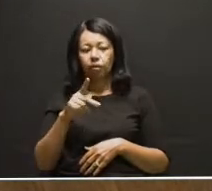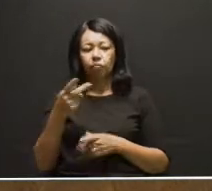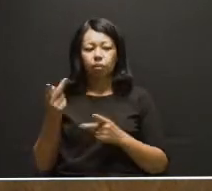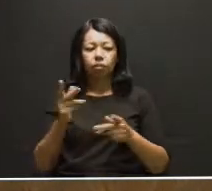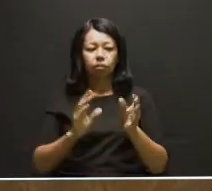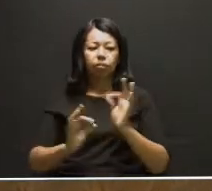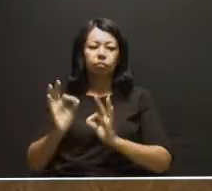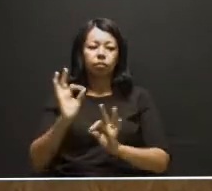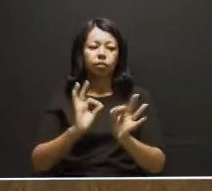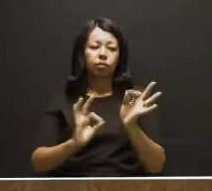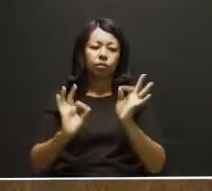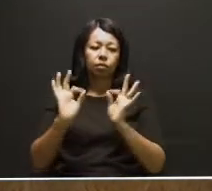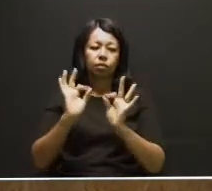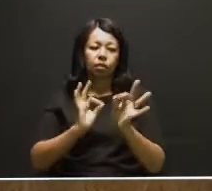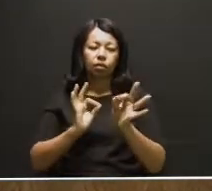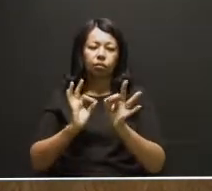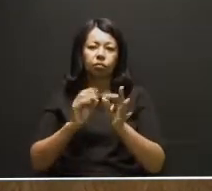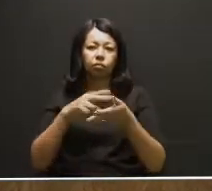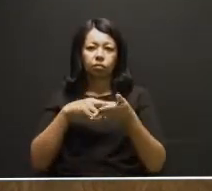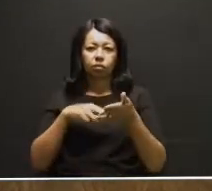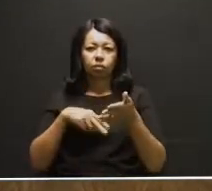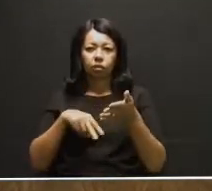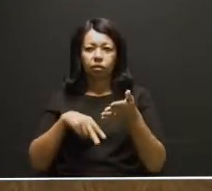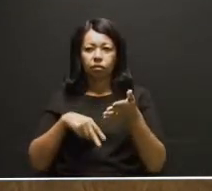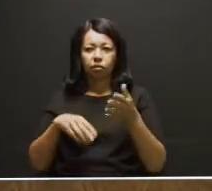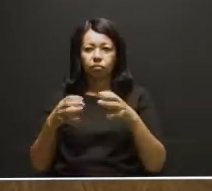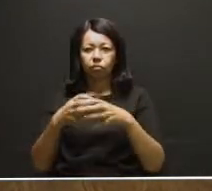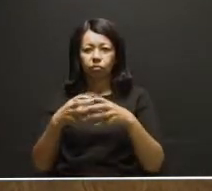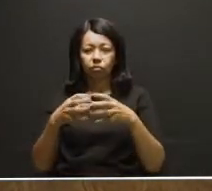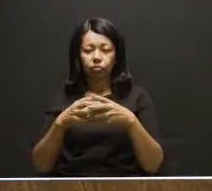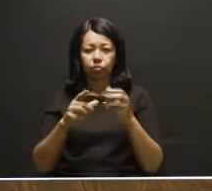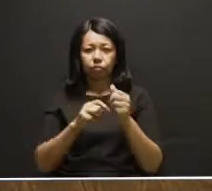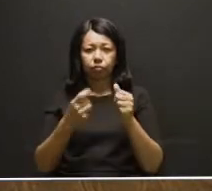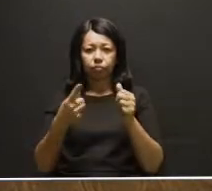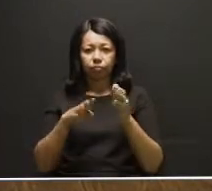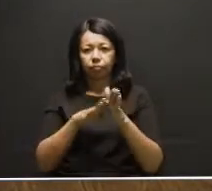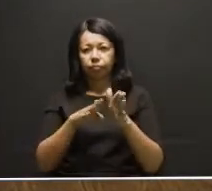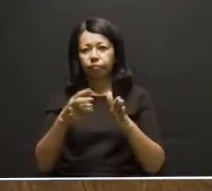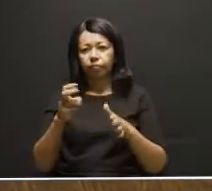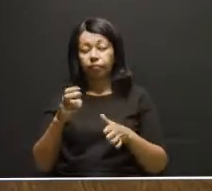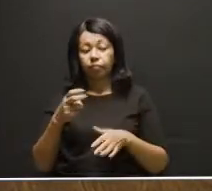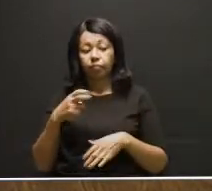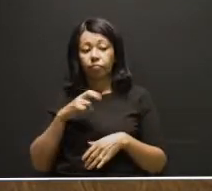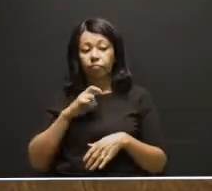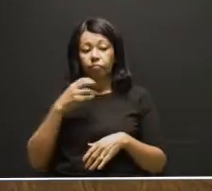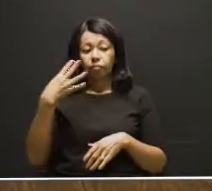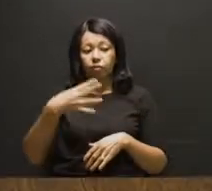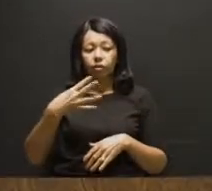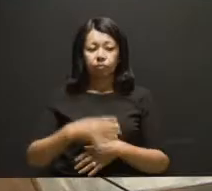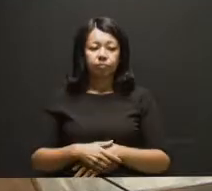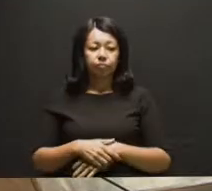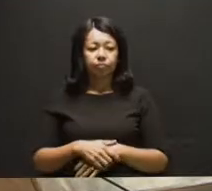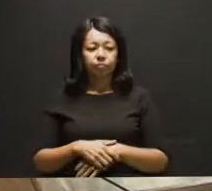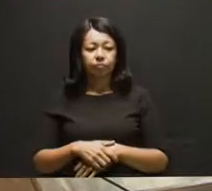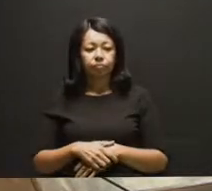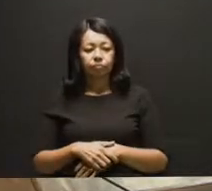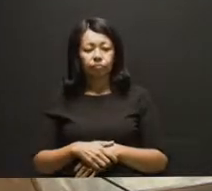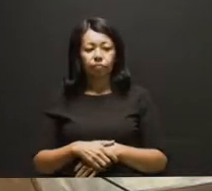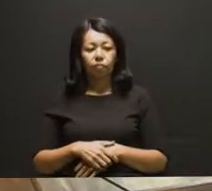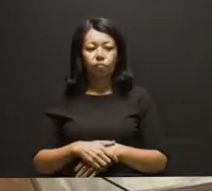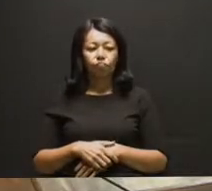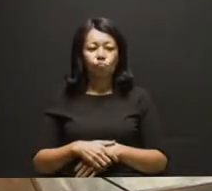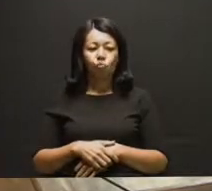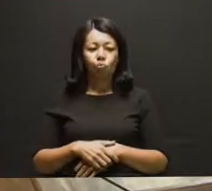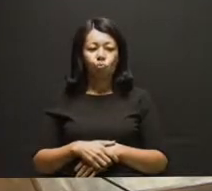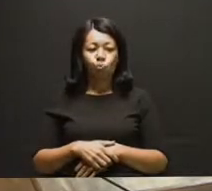presente projeto fosse apreciado em grupo do artigo 1º ao 4º submeta ao plenário a